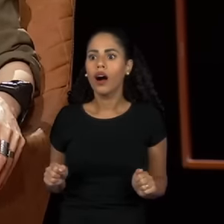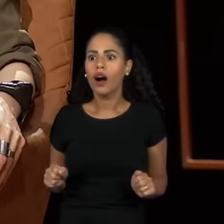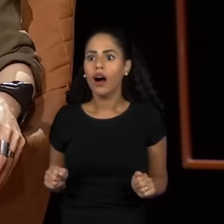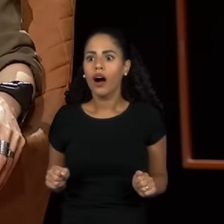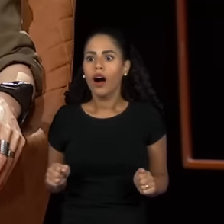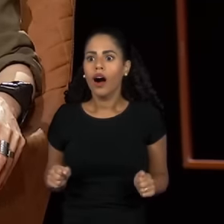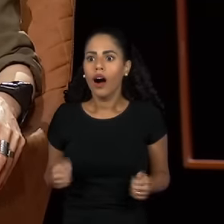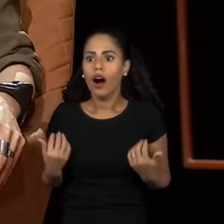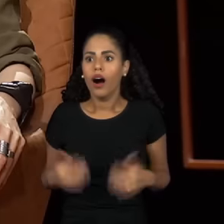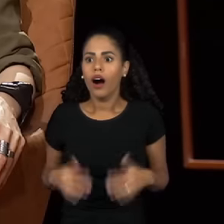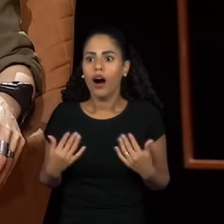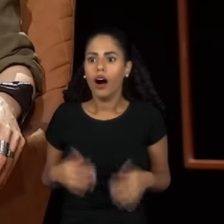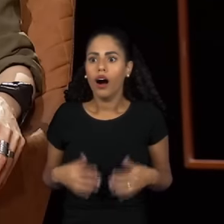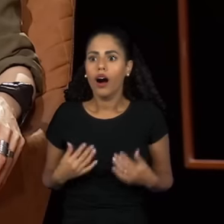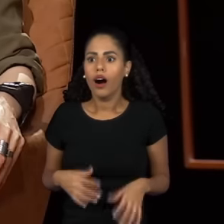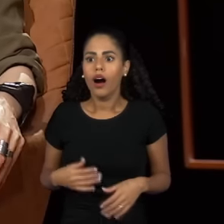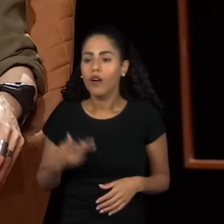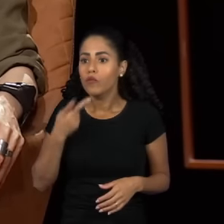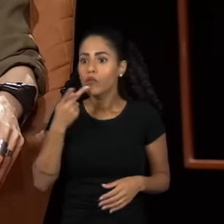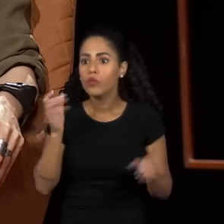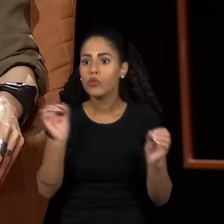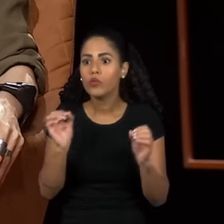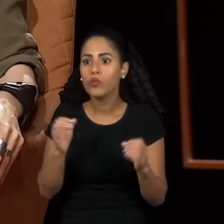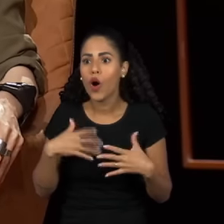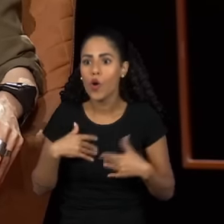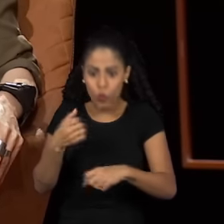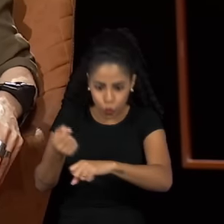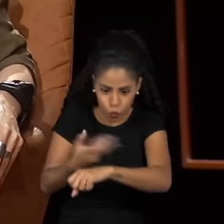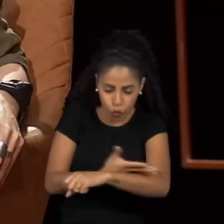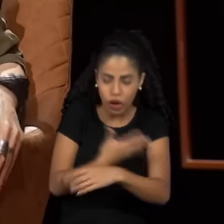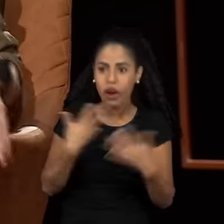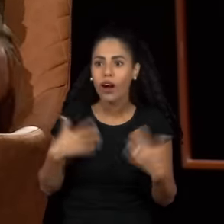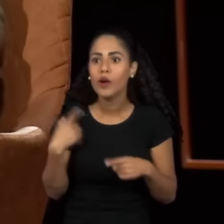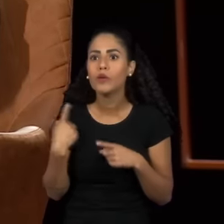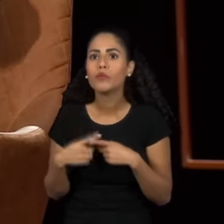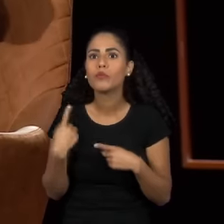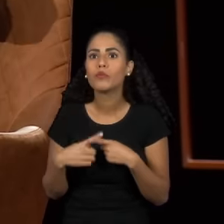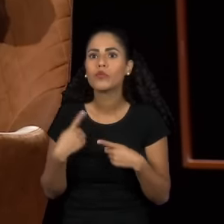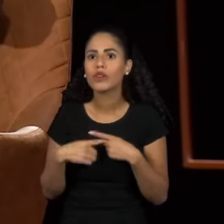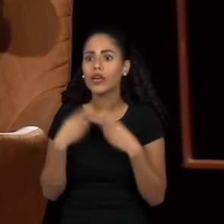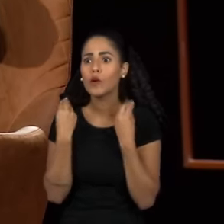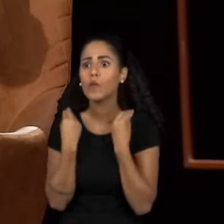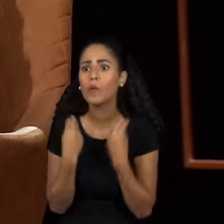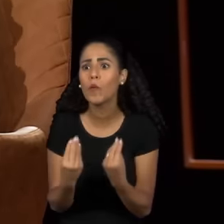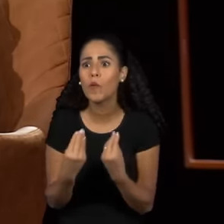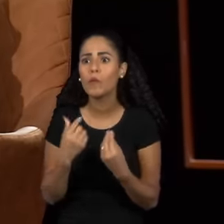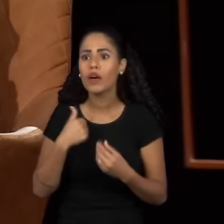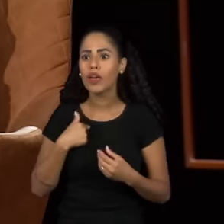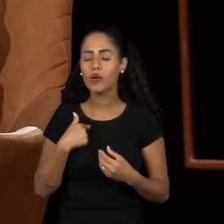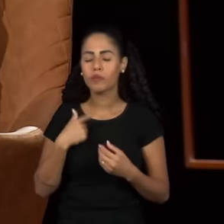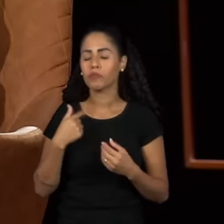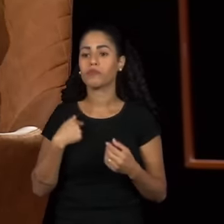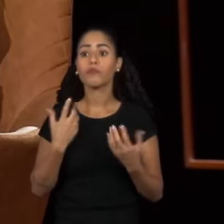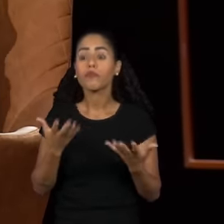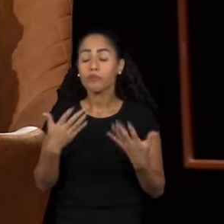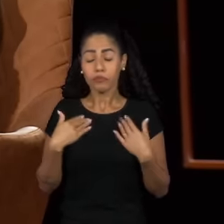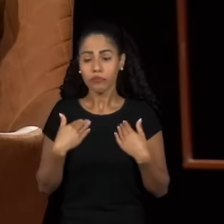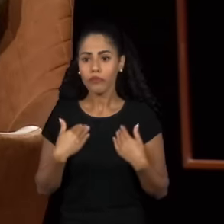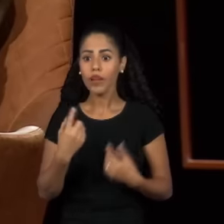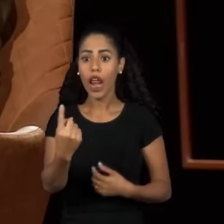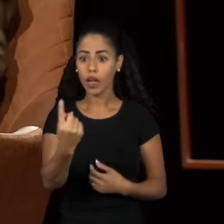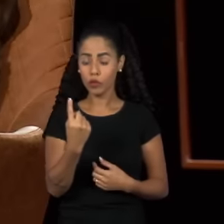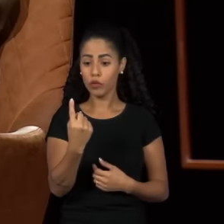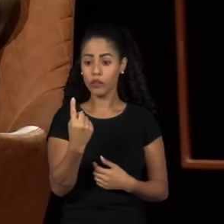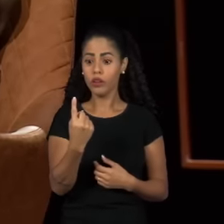consegui falar, eu perdi a voz. Eu até hoje eu me arrependo, porque eu falo, meu Deus, como é que eu fui perder a voz com a Pina Bausch dentro do elevador?